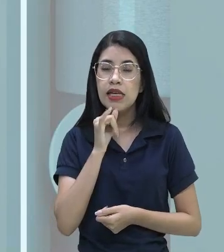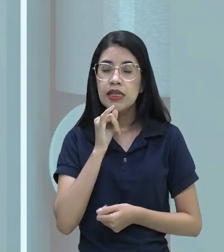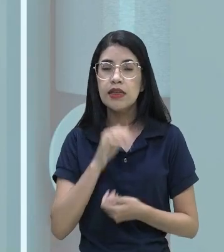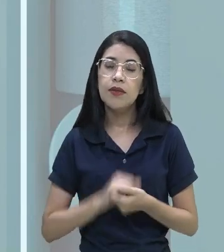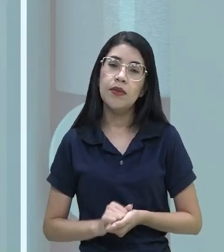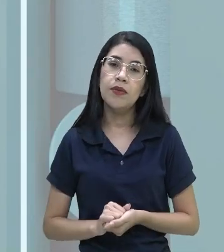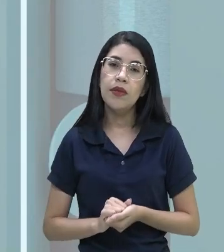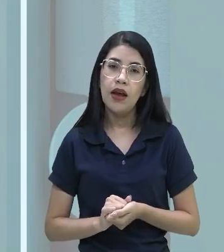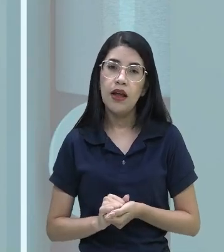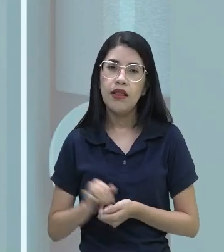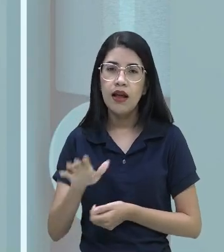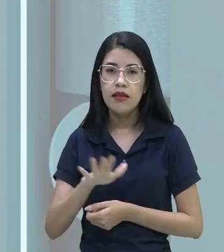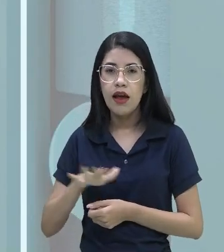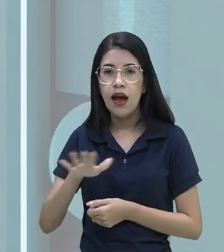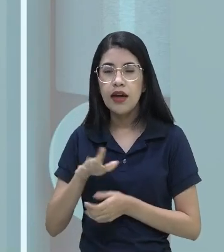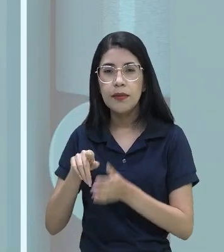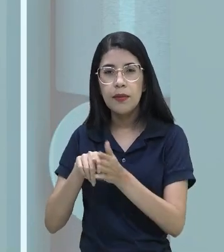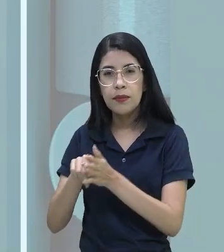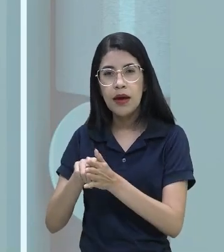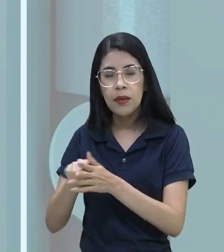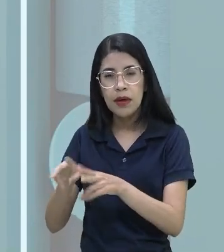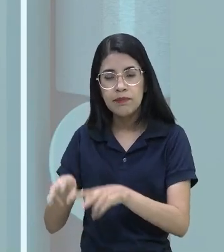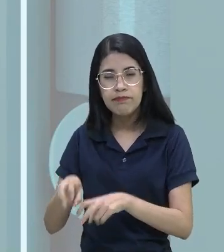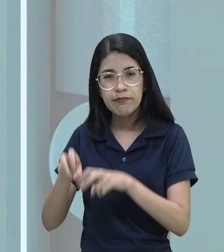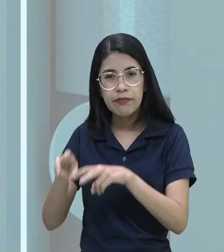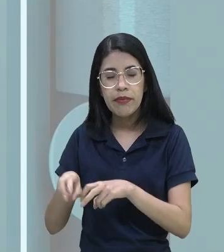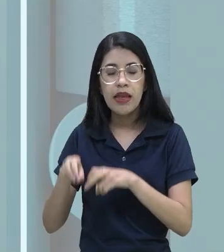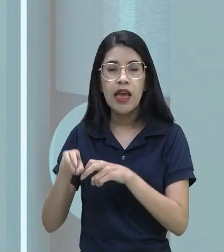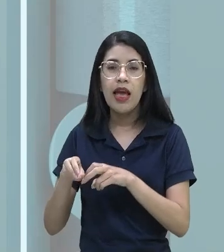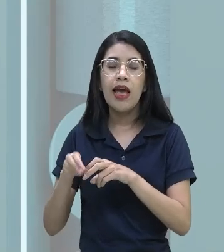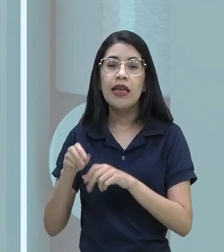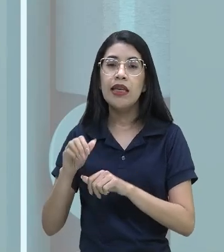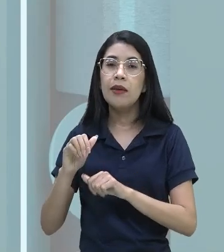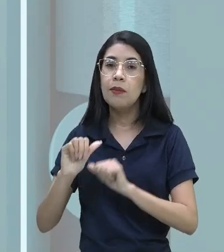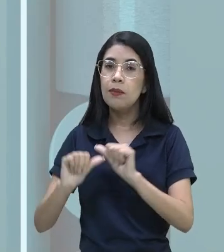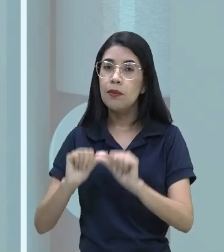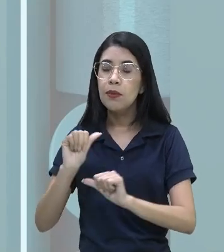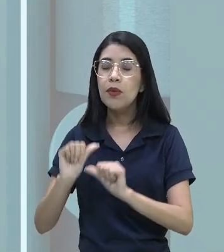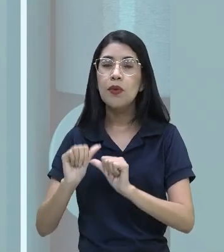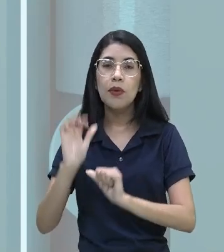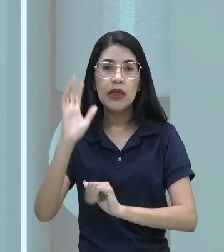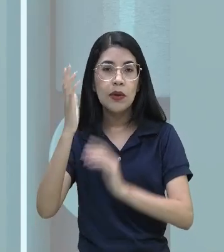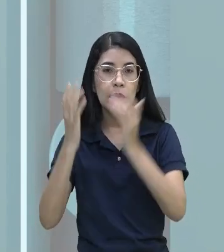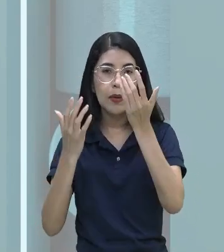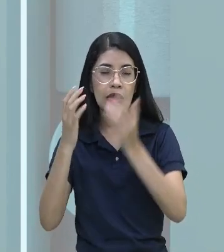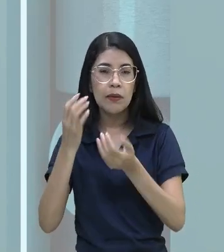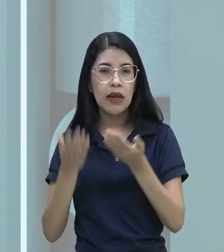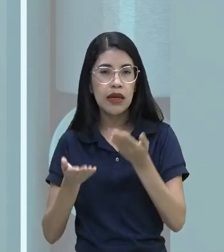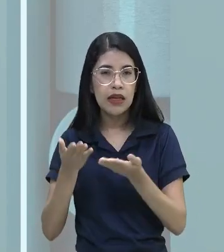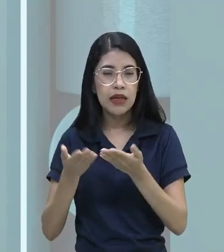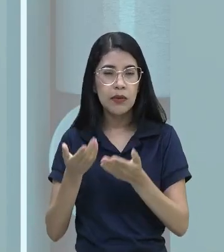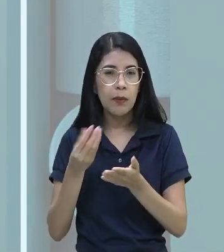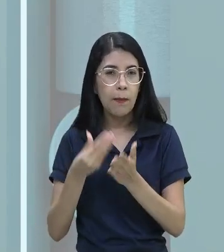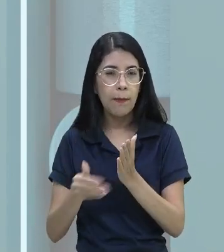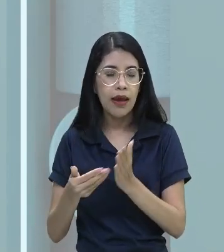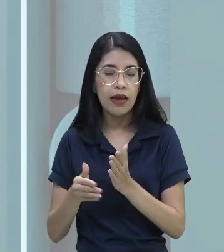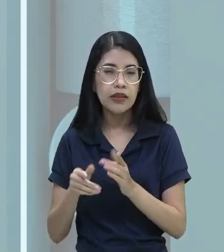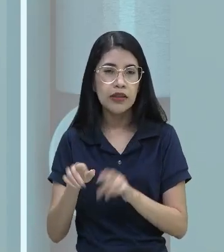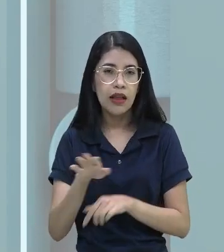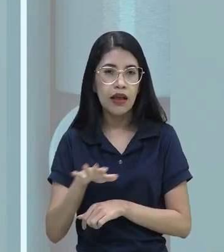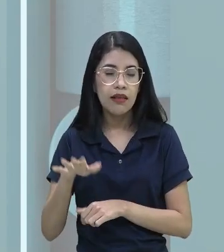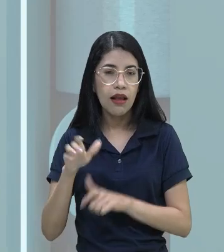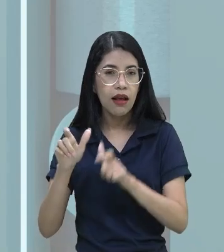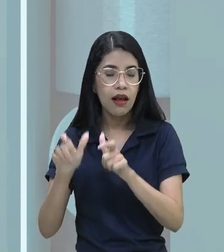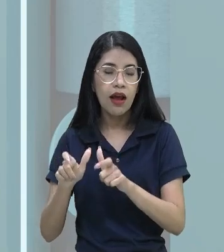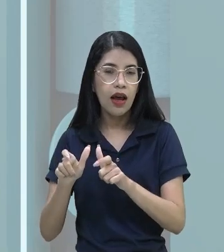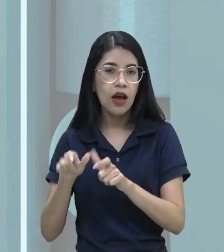explora uma região, desequilibra o clima, o ambiente, os biomas em uma região, esse problema